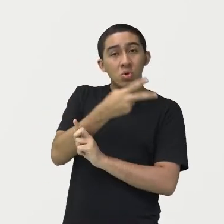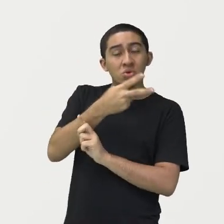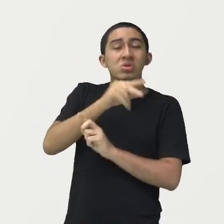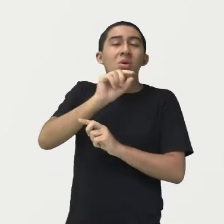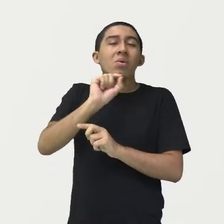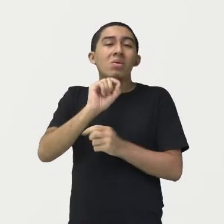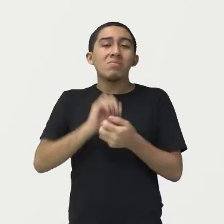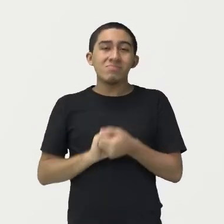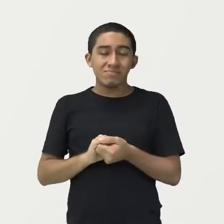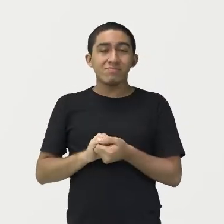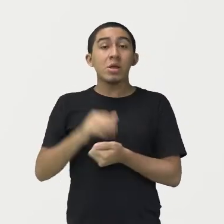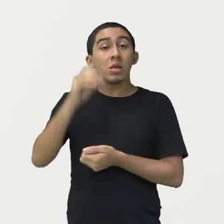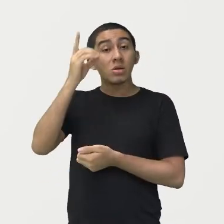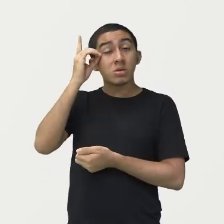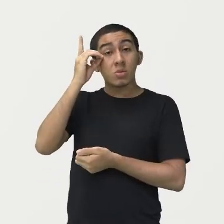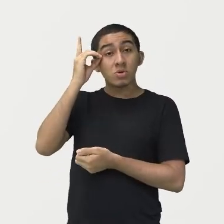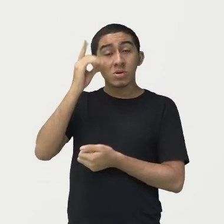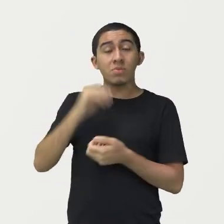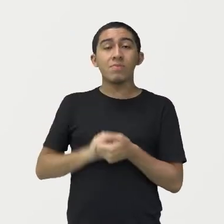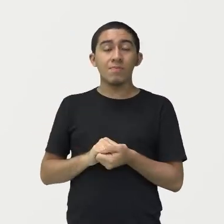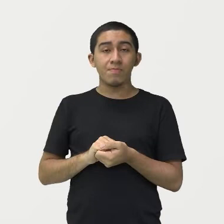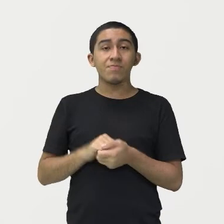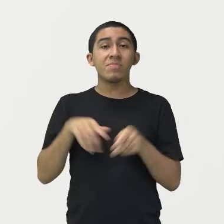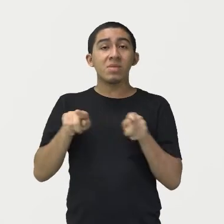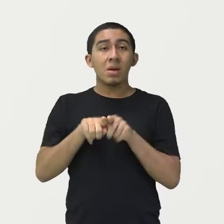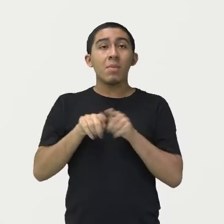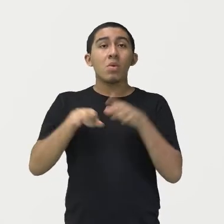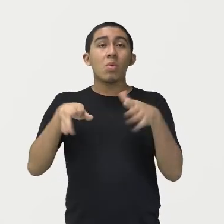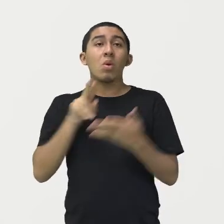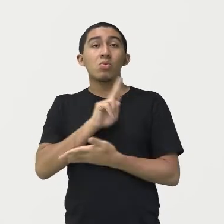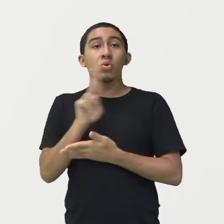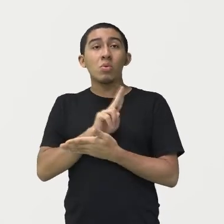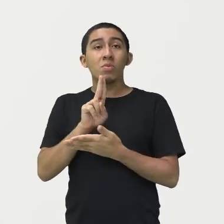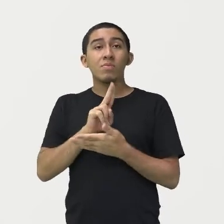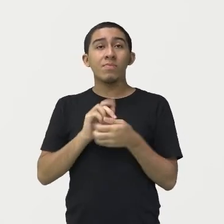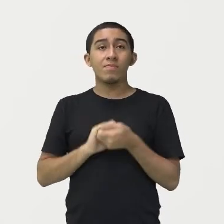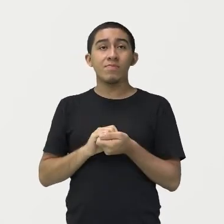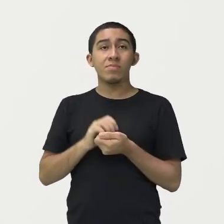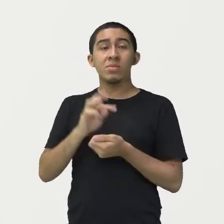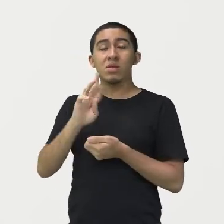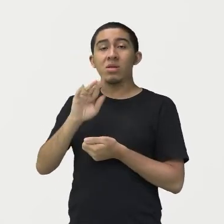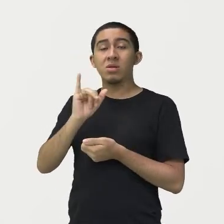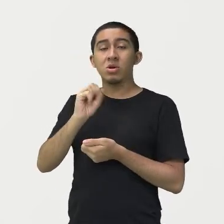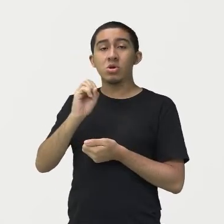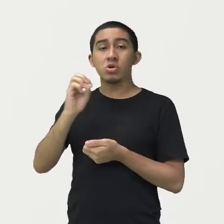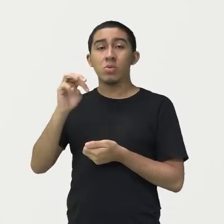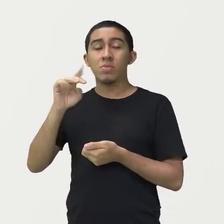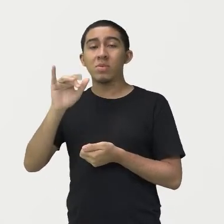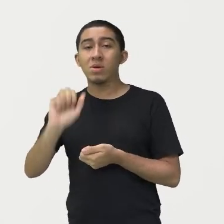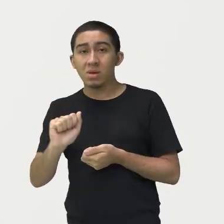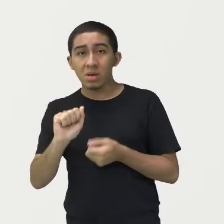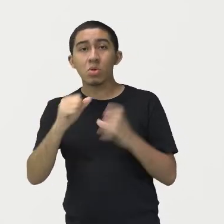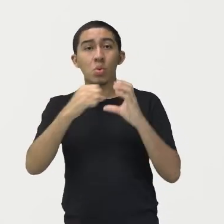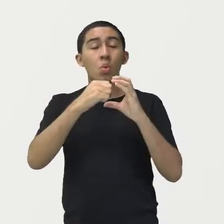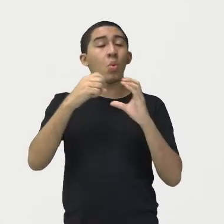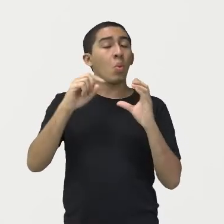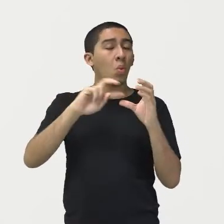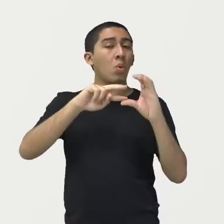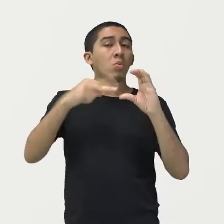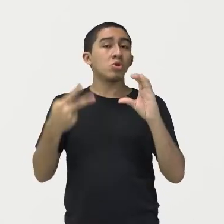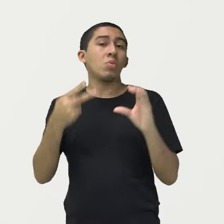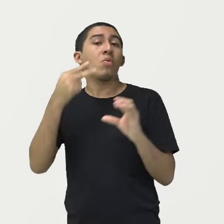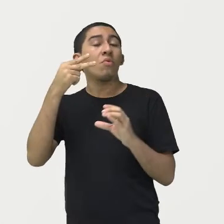Por isso, também é conhecida como trissomia do cromossomo 21. Reparem lá